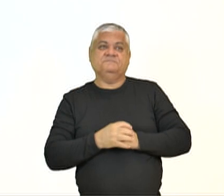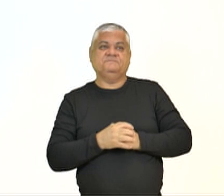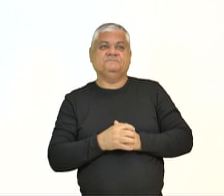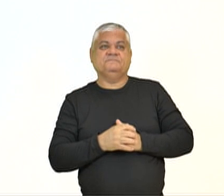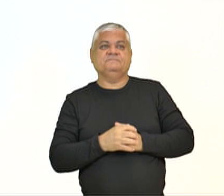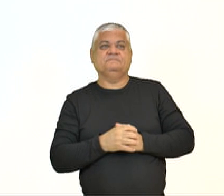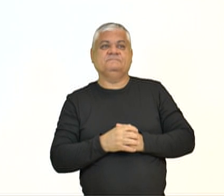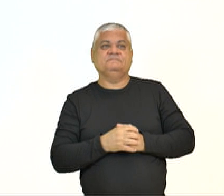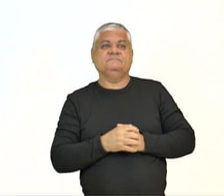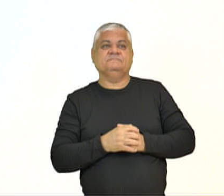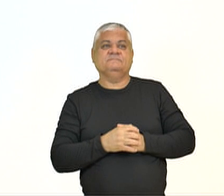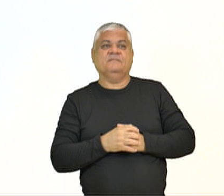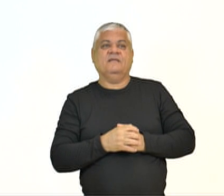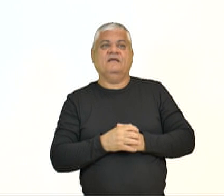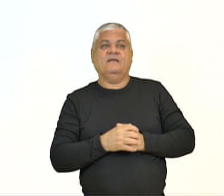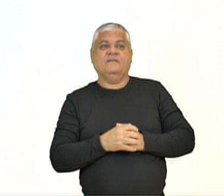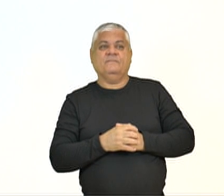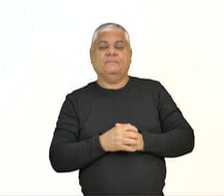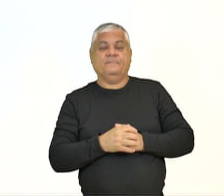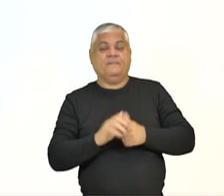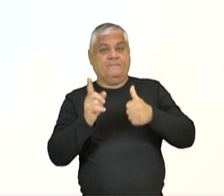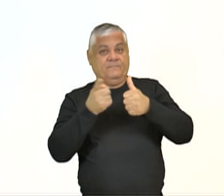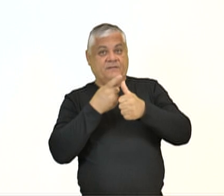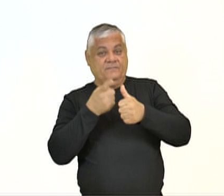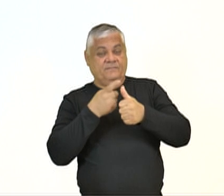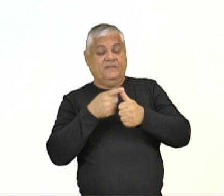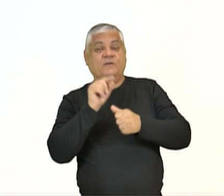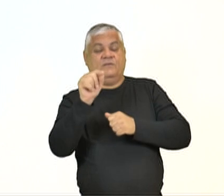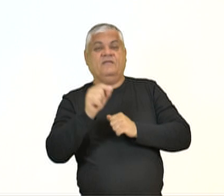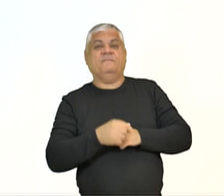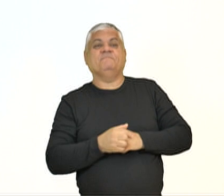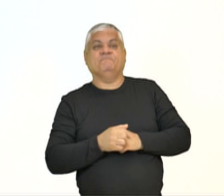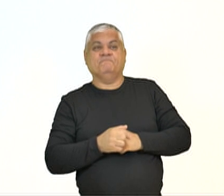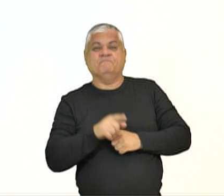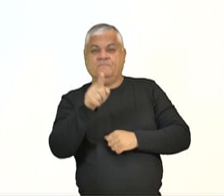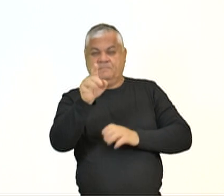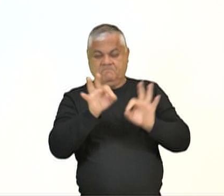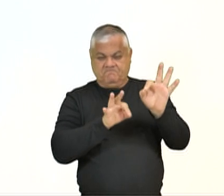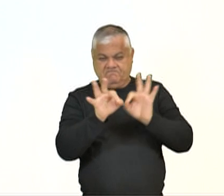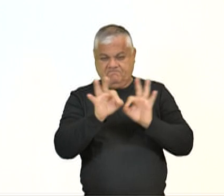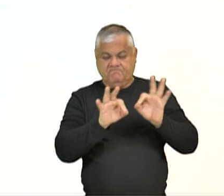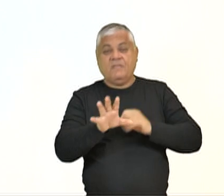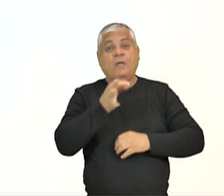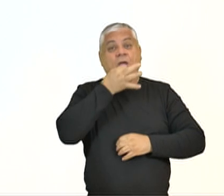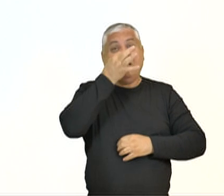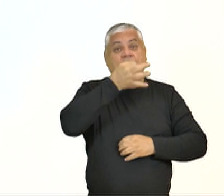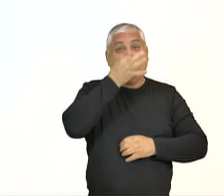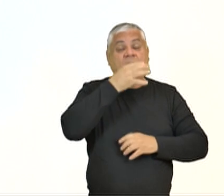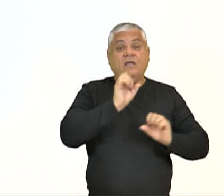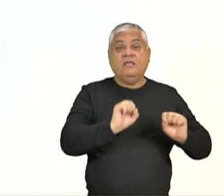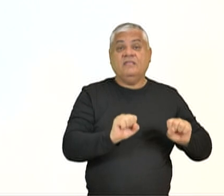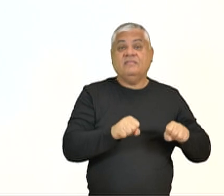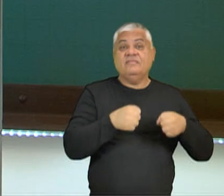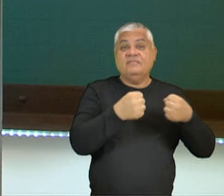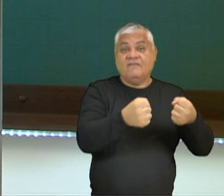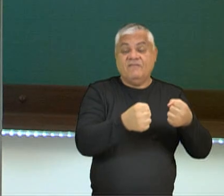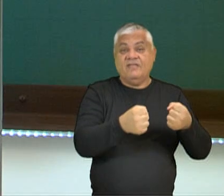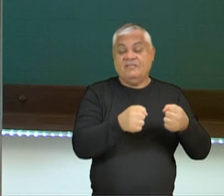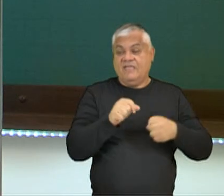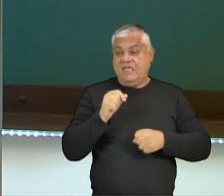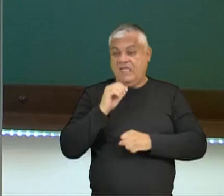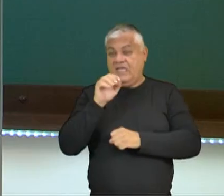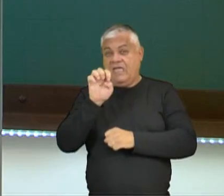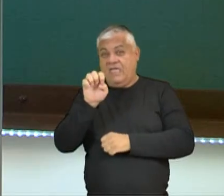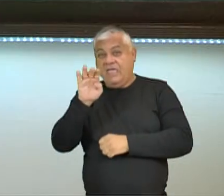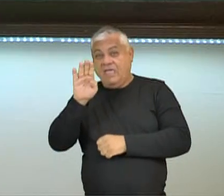né? Então, a nossa primeira atividade consiste em elaborar um argumento para defender a leitura dos